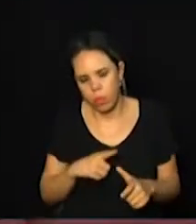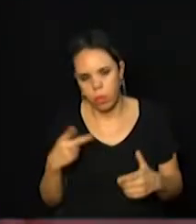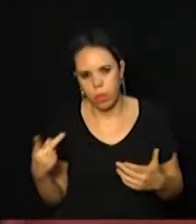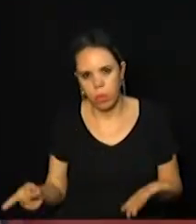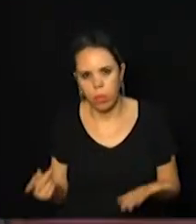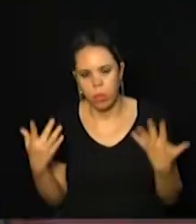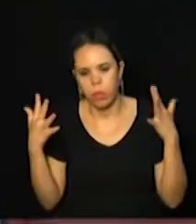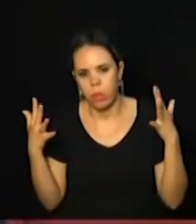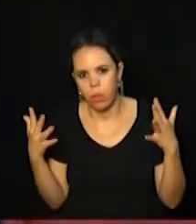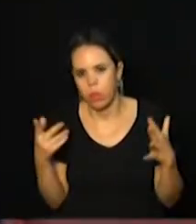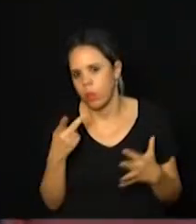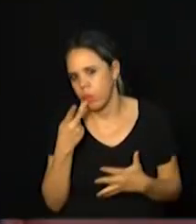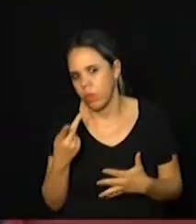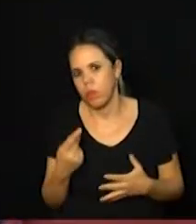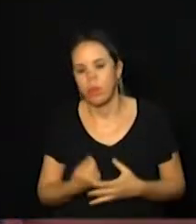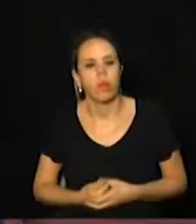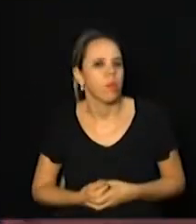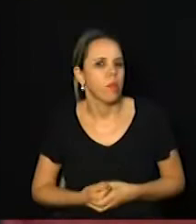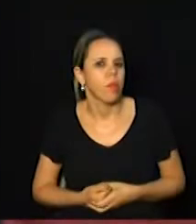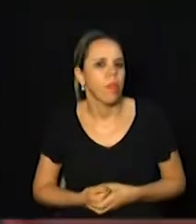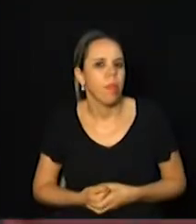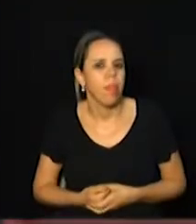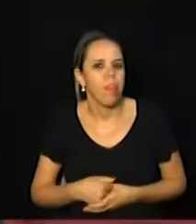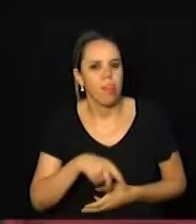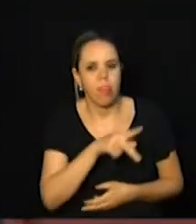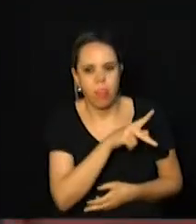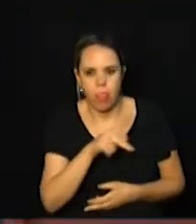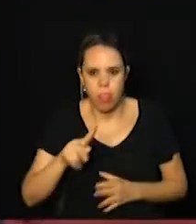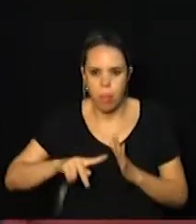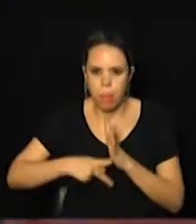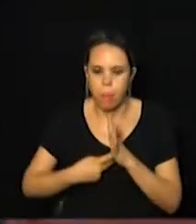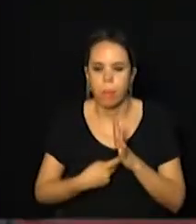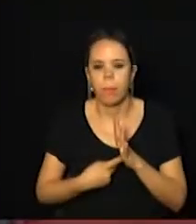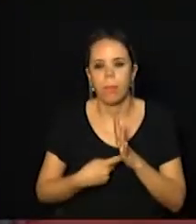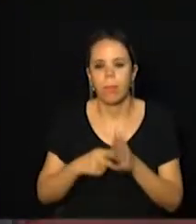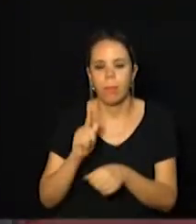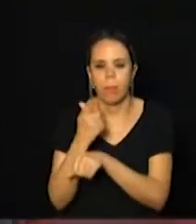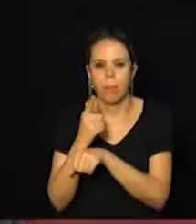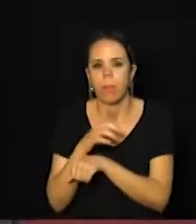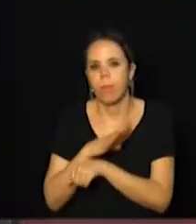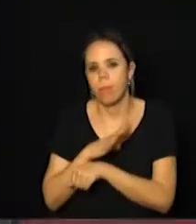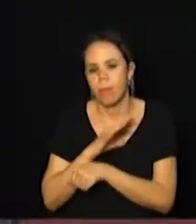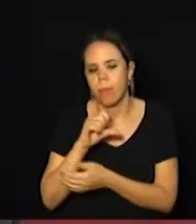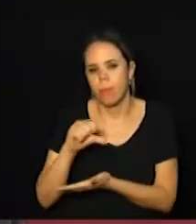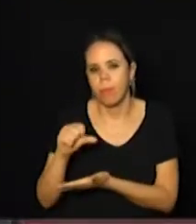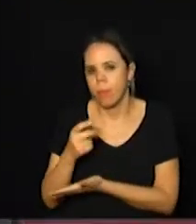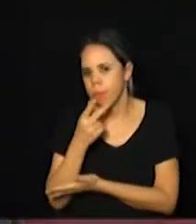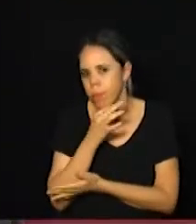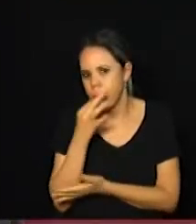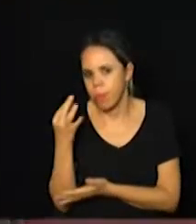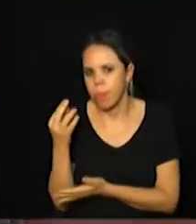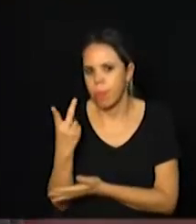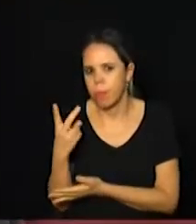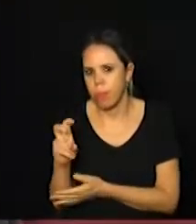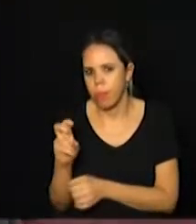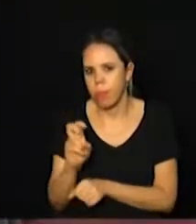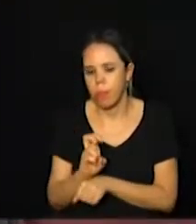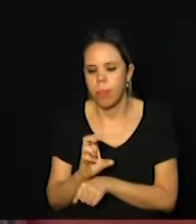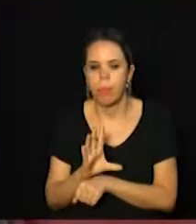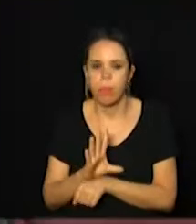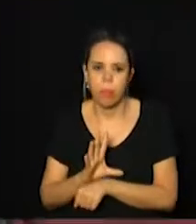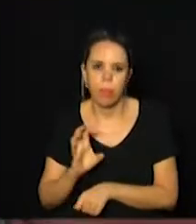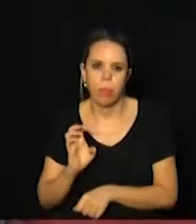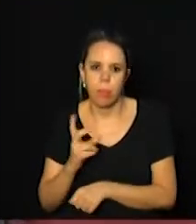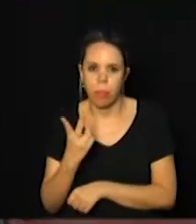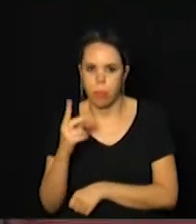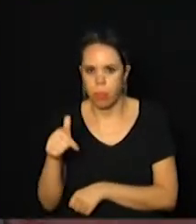Parabéns pela sua falta tem um presidente Sindicato dos frentistas de Guarulhos e região que você representa 25 cidades